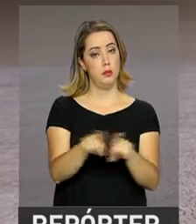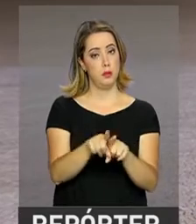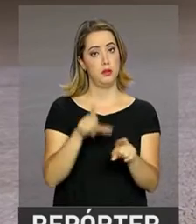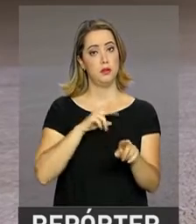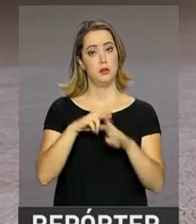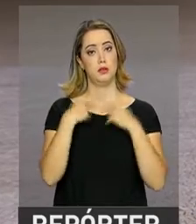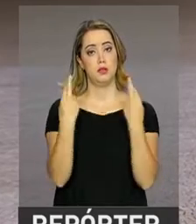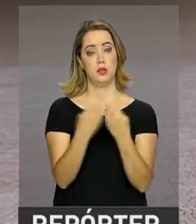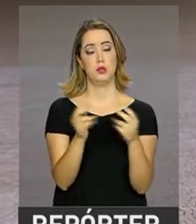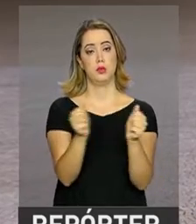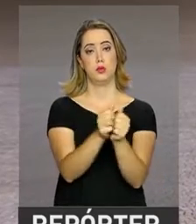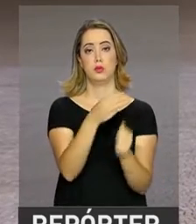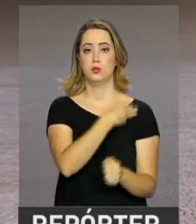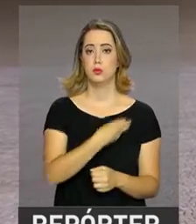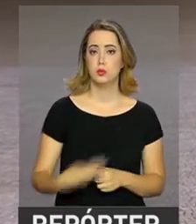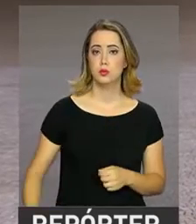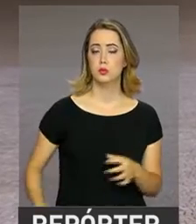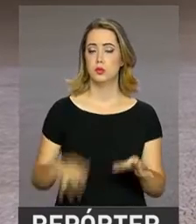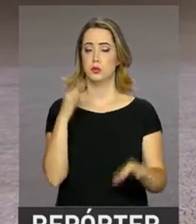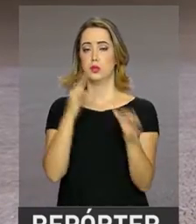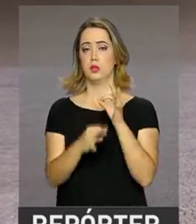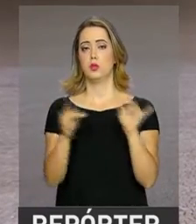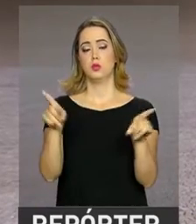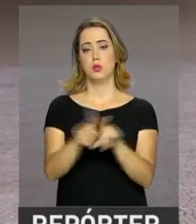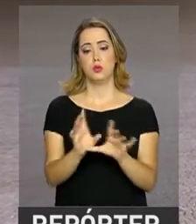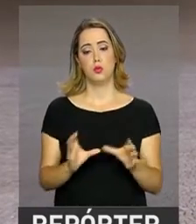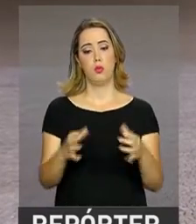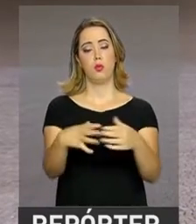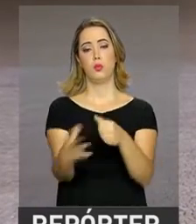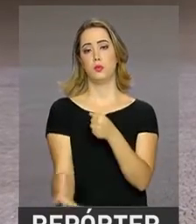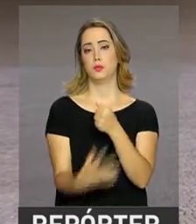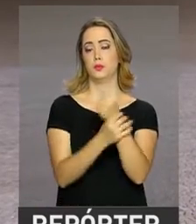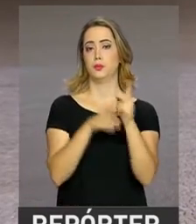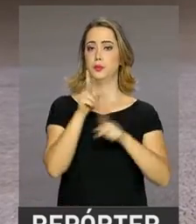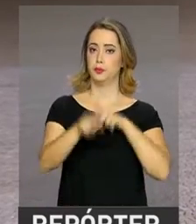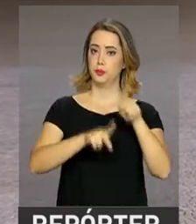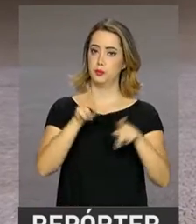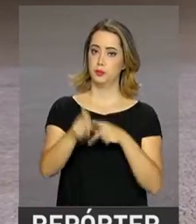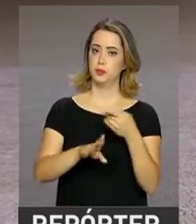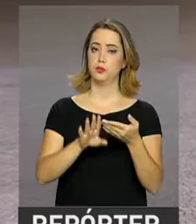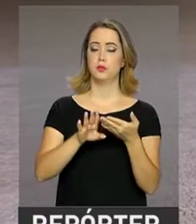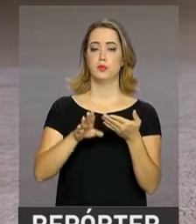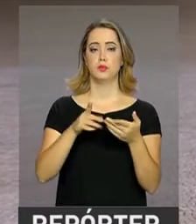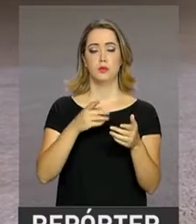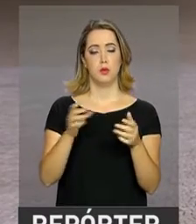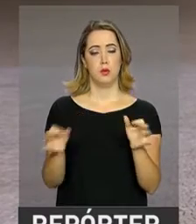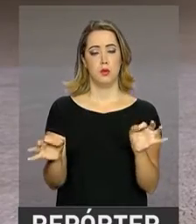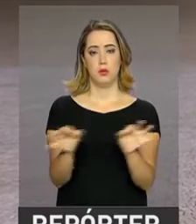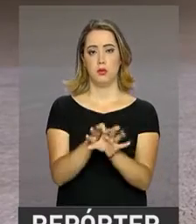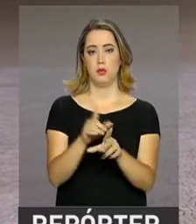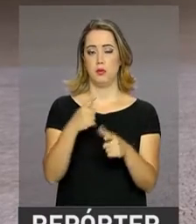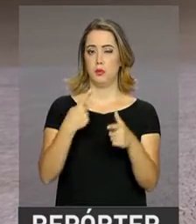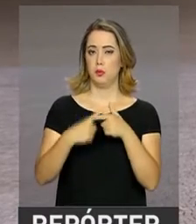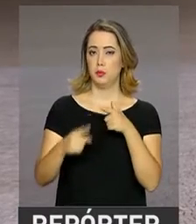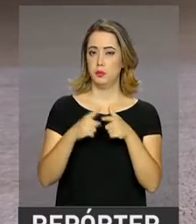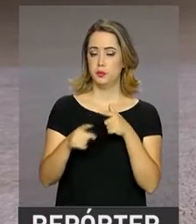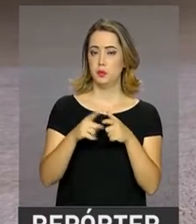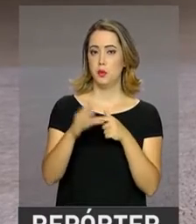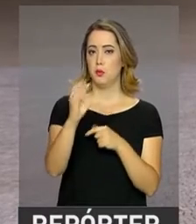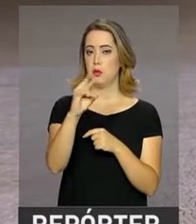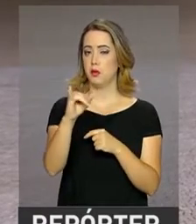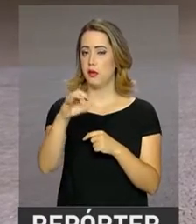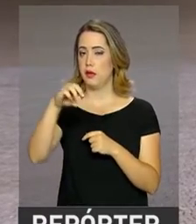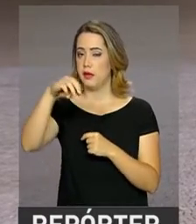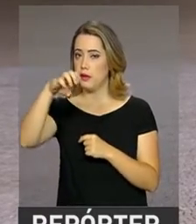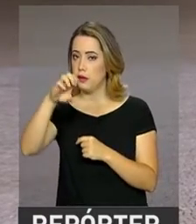o ministro da justiça alexandre de moraes e com a comissão de segurança pública e combate ao crime organizado à tarde ele recebe